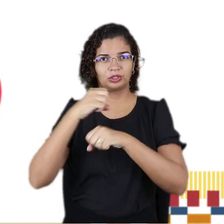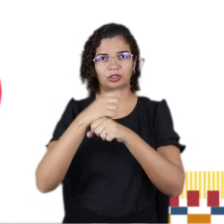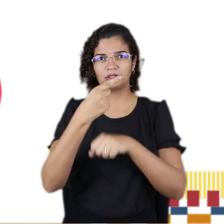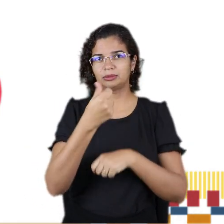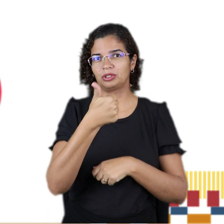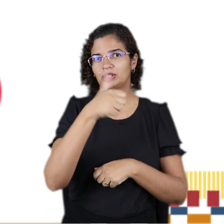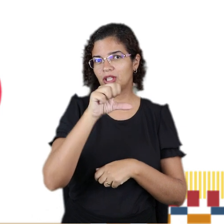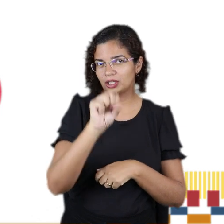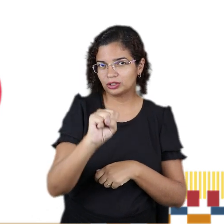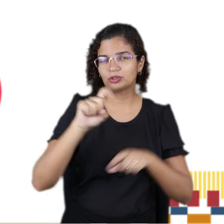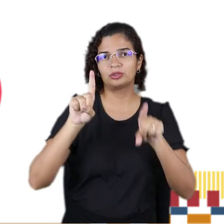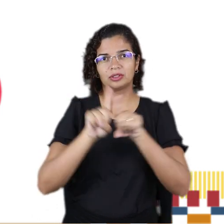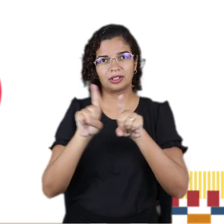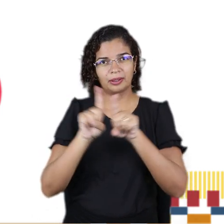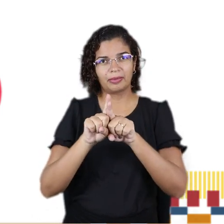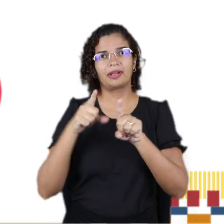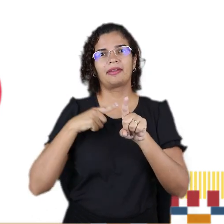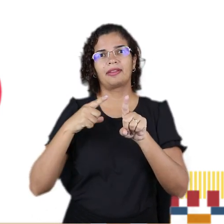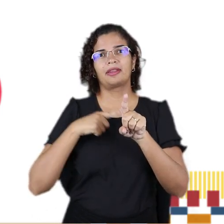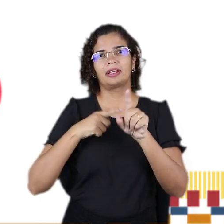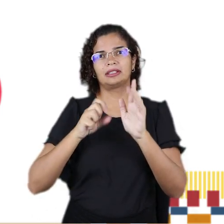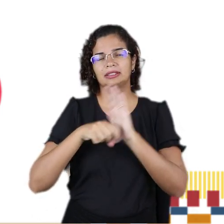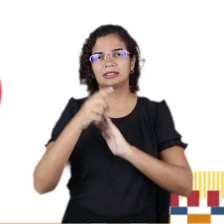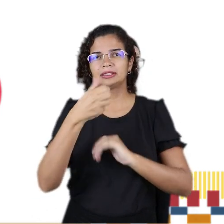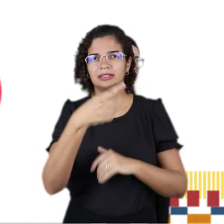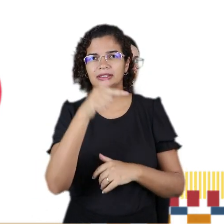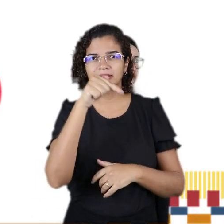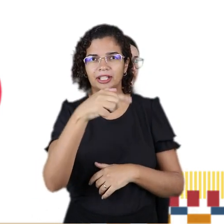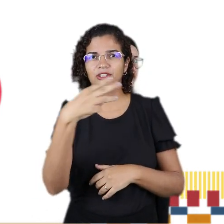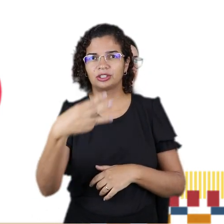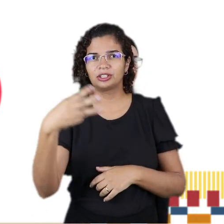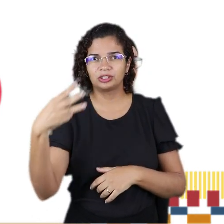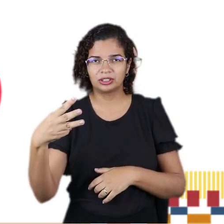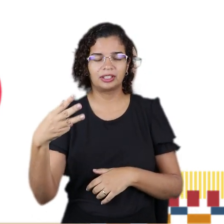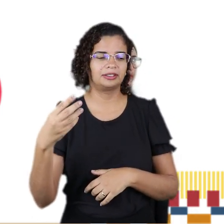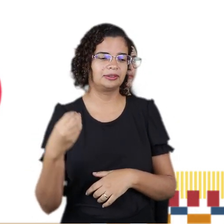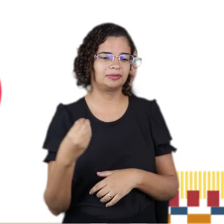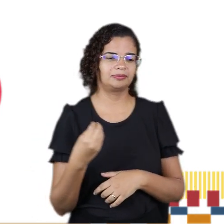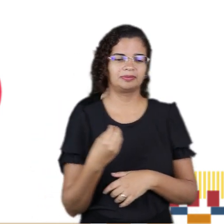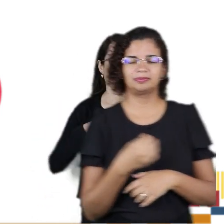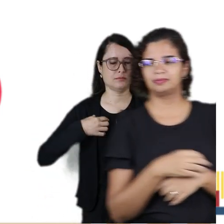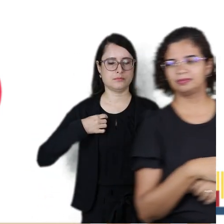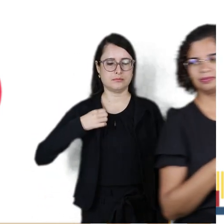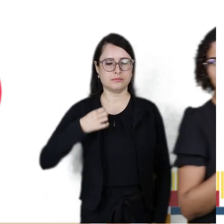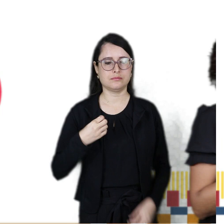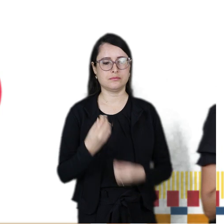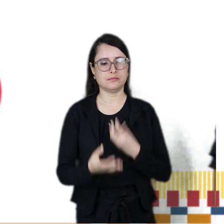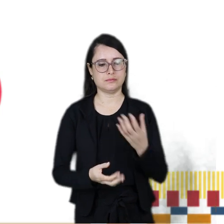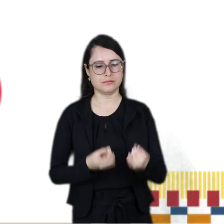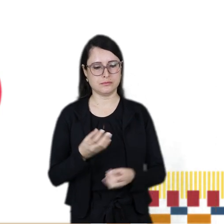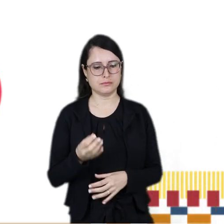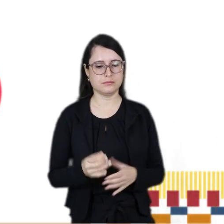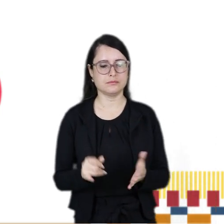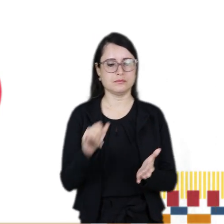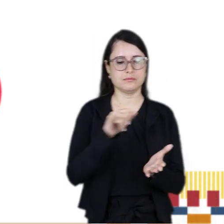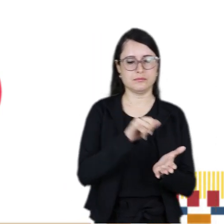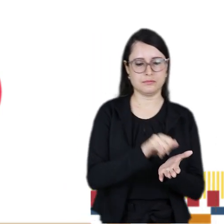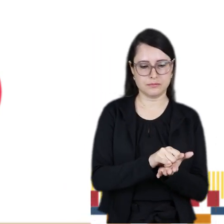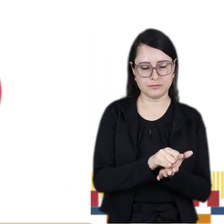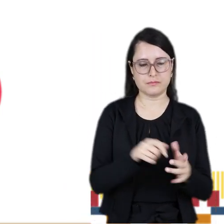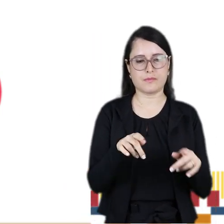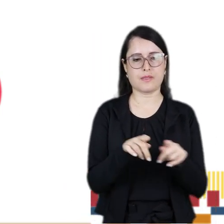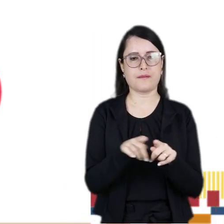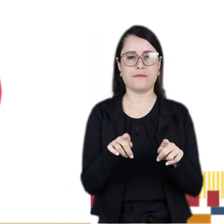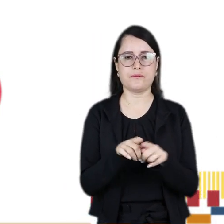na portaria 733, né? Que prevê a oferta, a implantação e o suporte para a execução desse itinerário